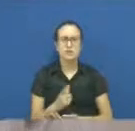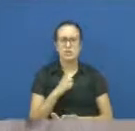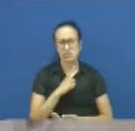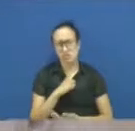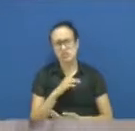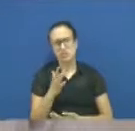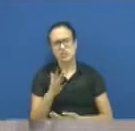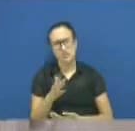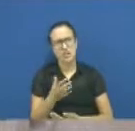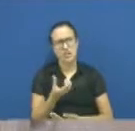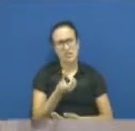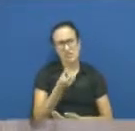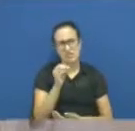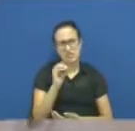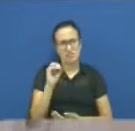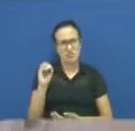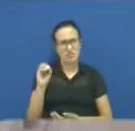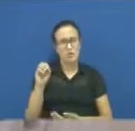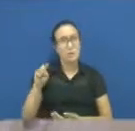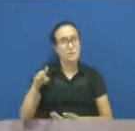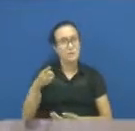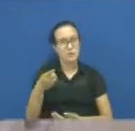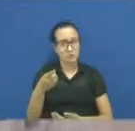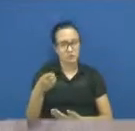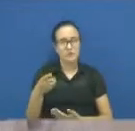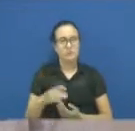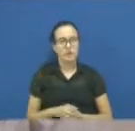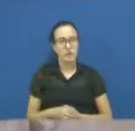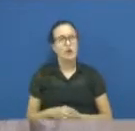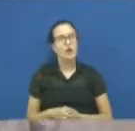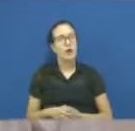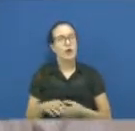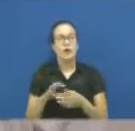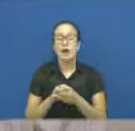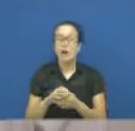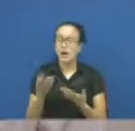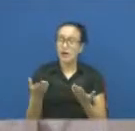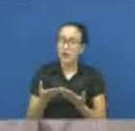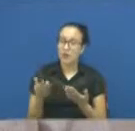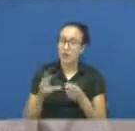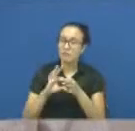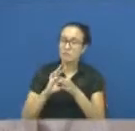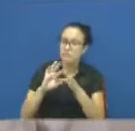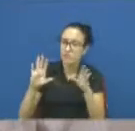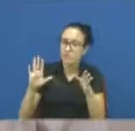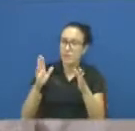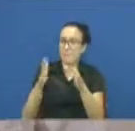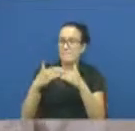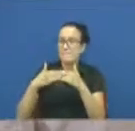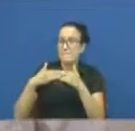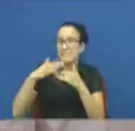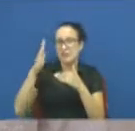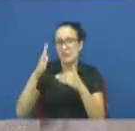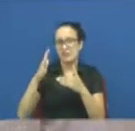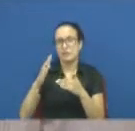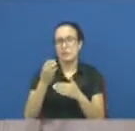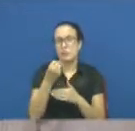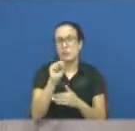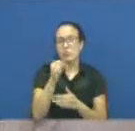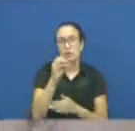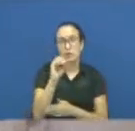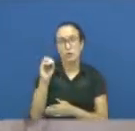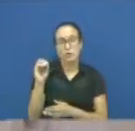mil, com autorização, acho que ela passou a ter um valor fixo de 800 mil, mas o que nós estamos votando aqui hoje é